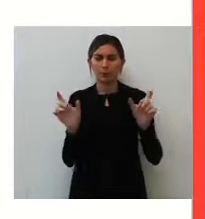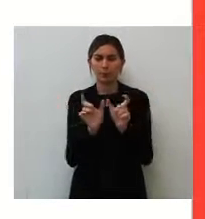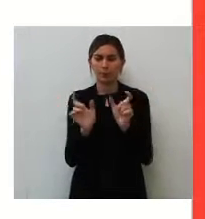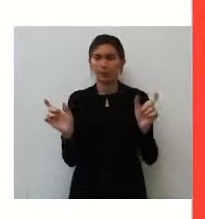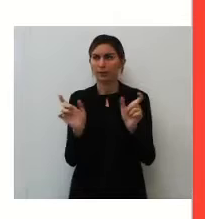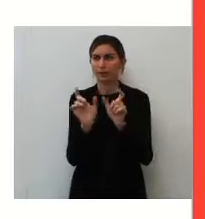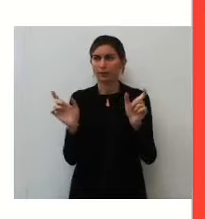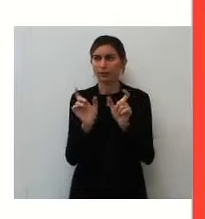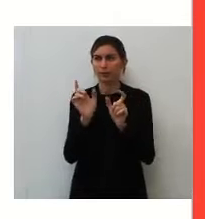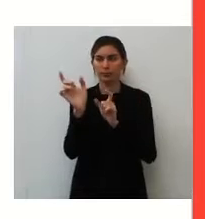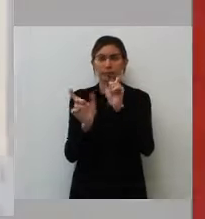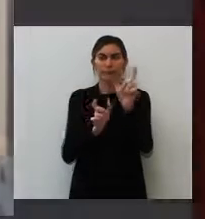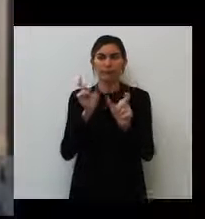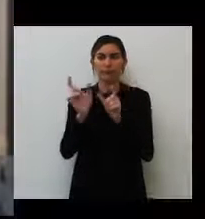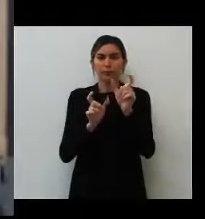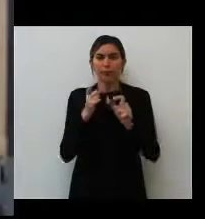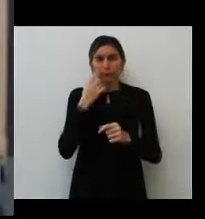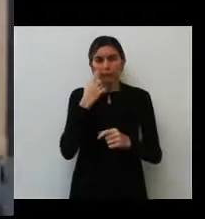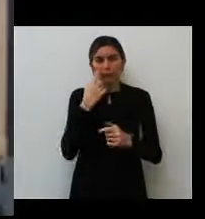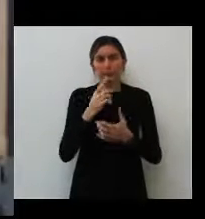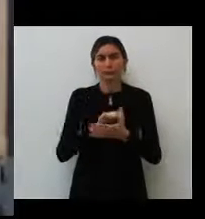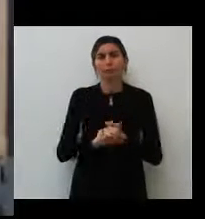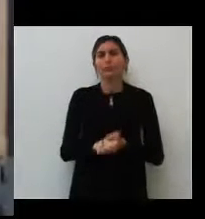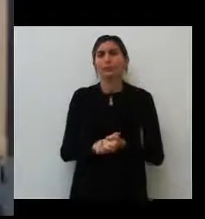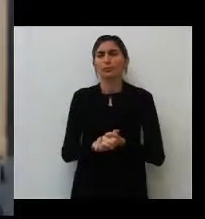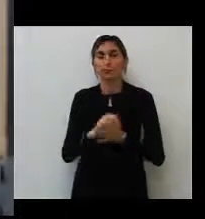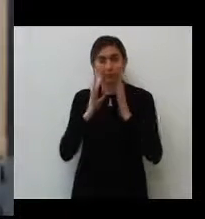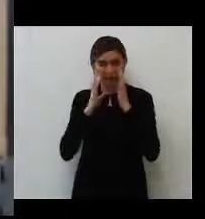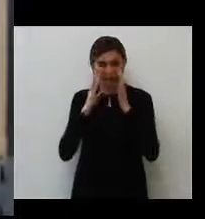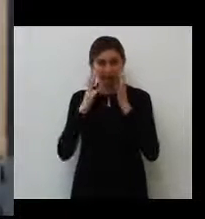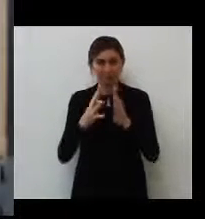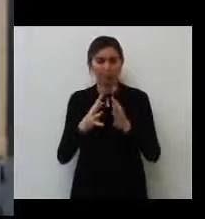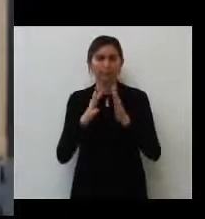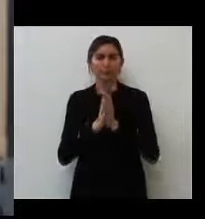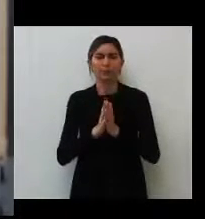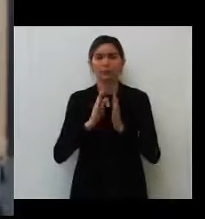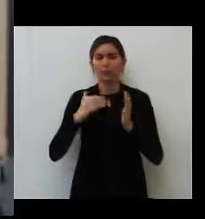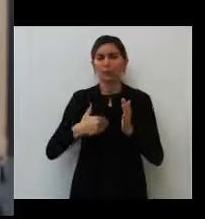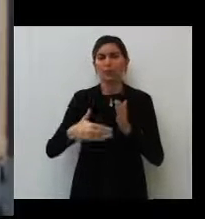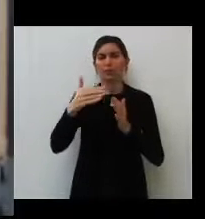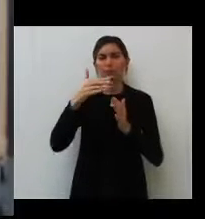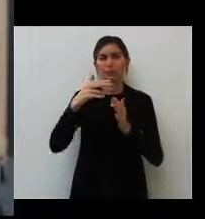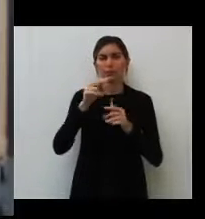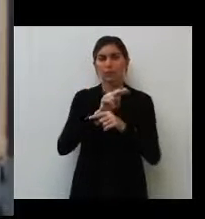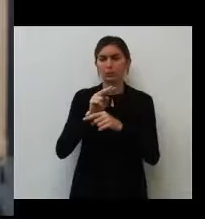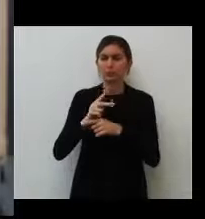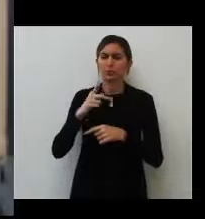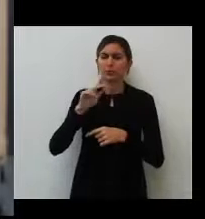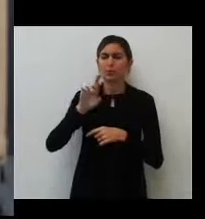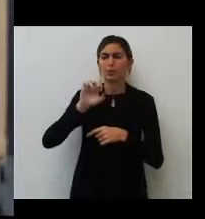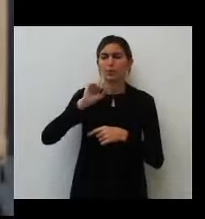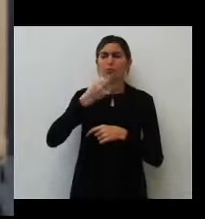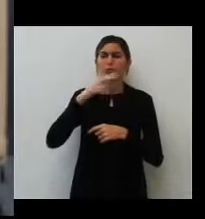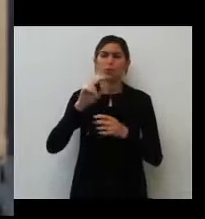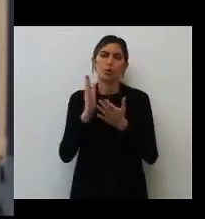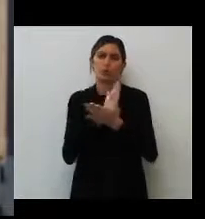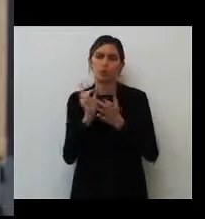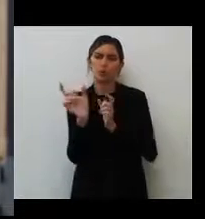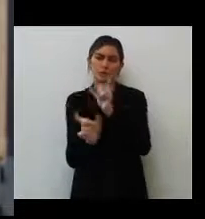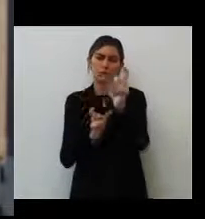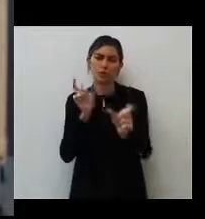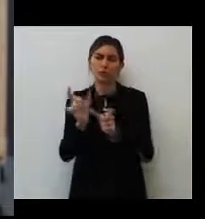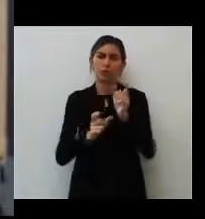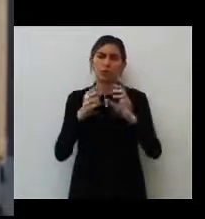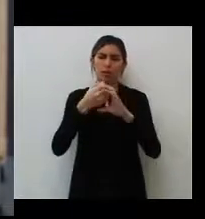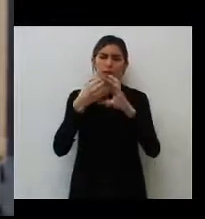com estas palavrinhas aí olha lá presta atenção partindo do pressuposto de que algumas classes de